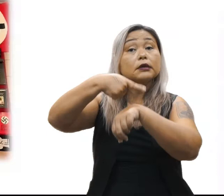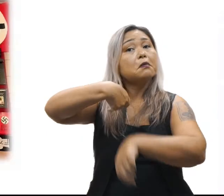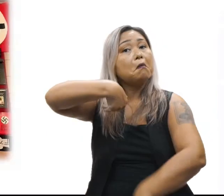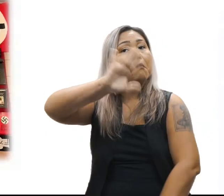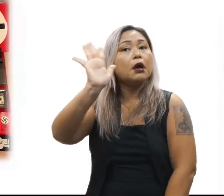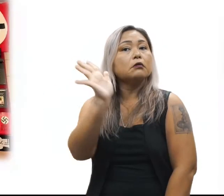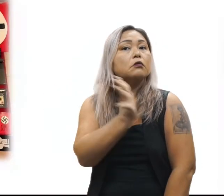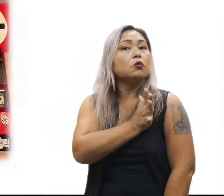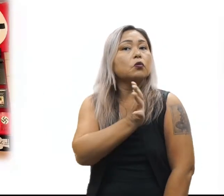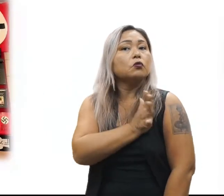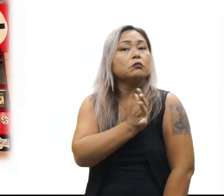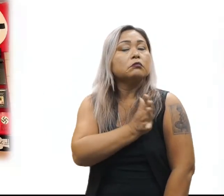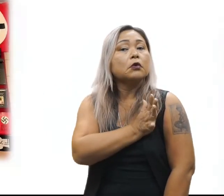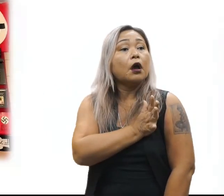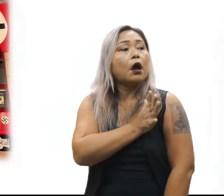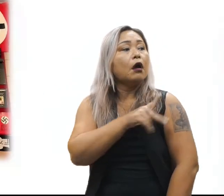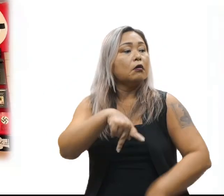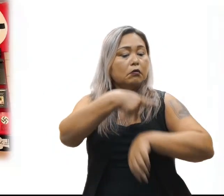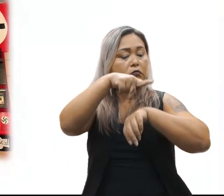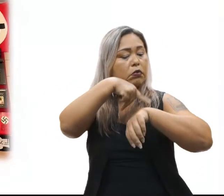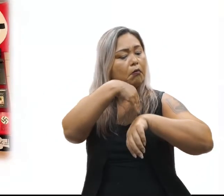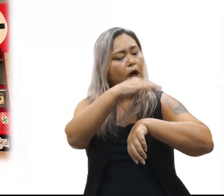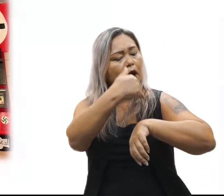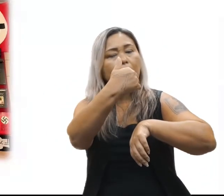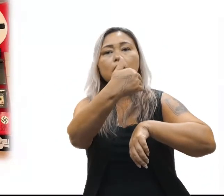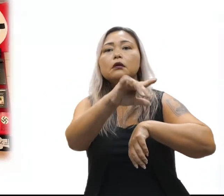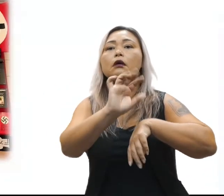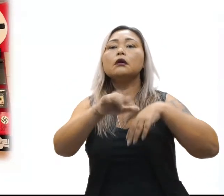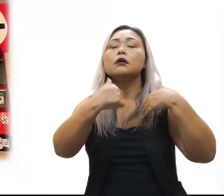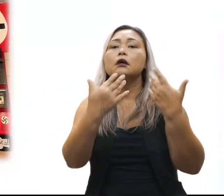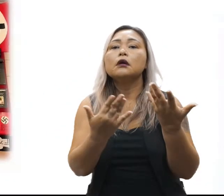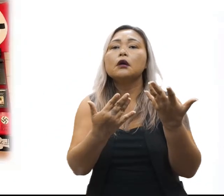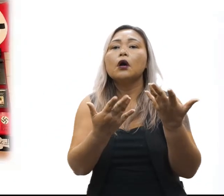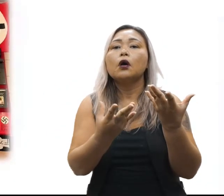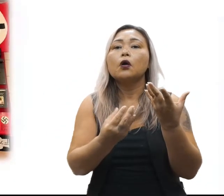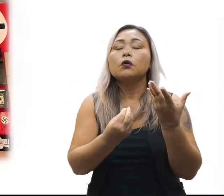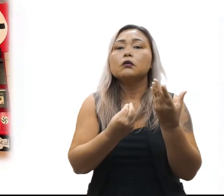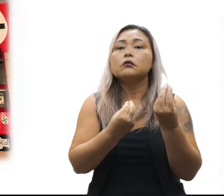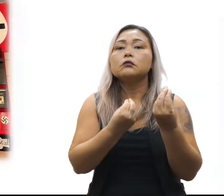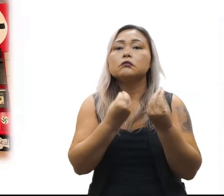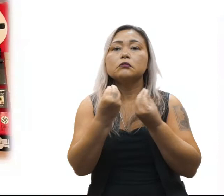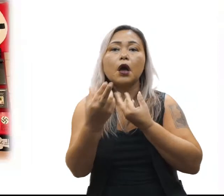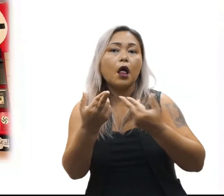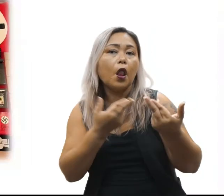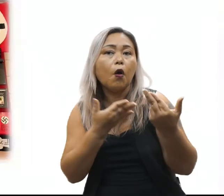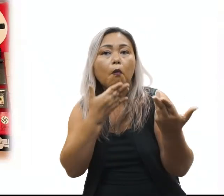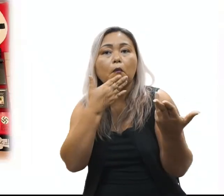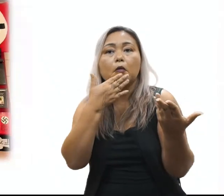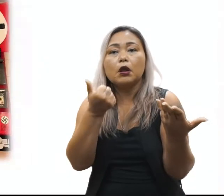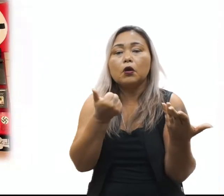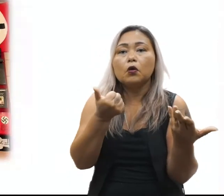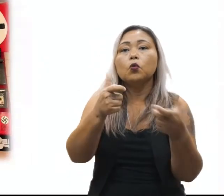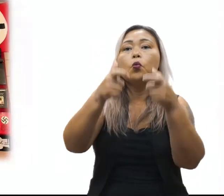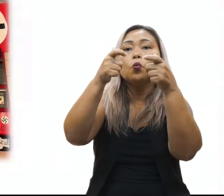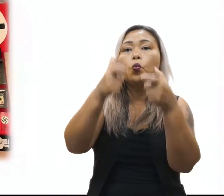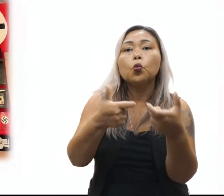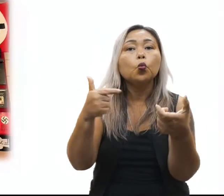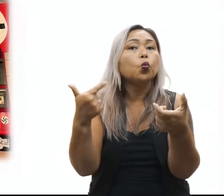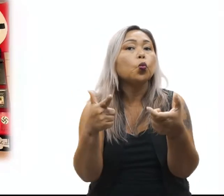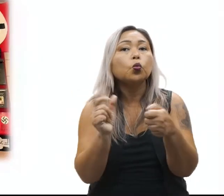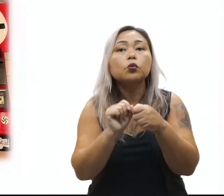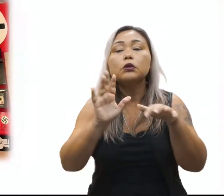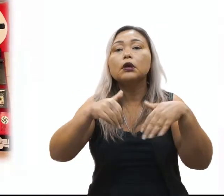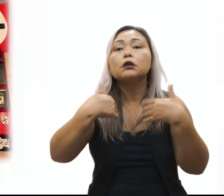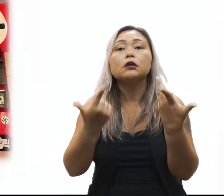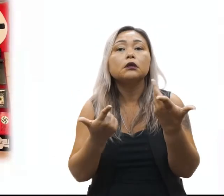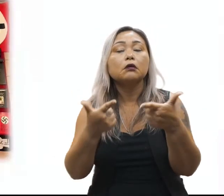né? Sempre quando o país é mais desenvolvido, com um relacionamento melhor, um lugar onde não tem tanta